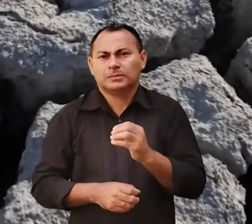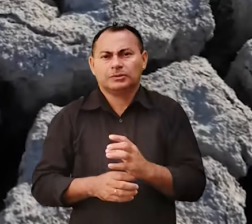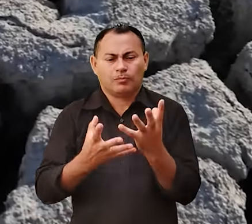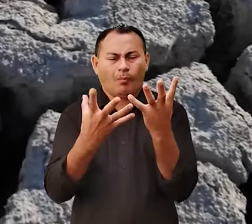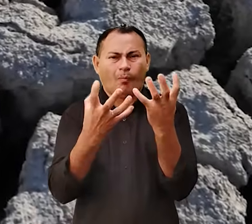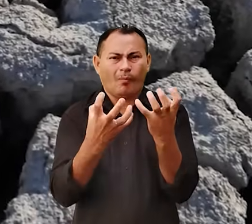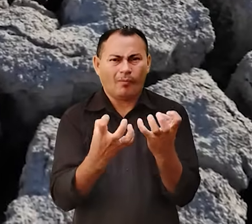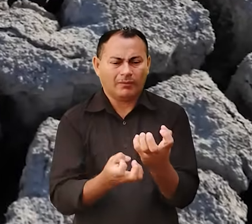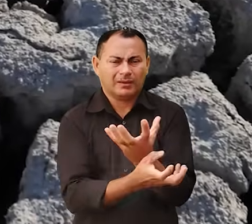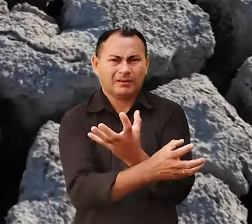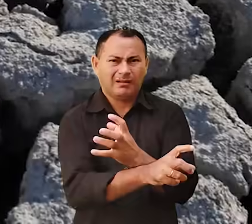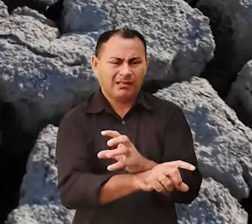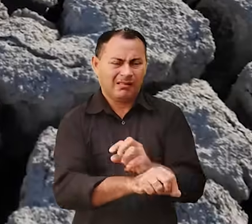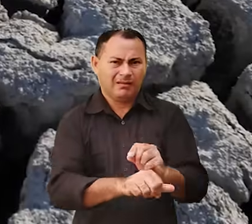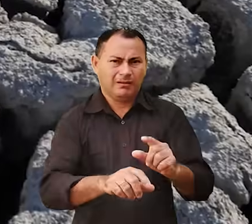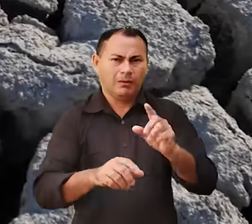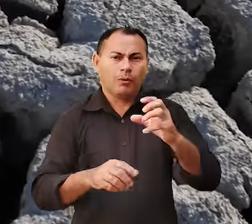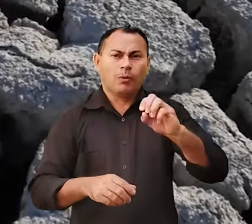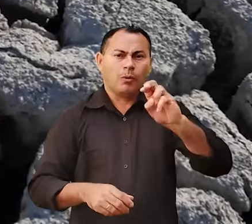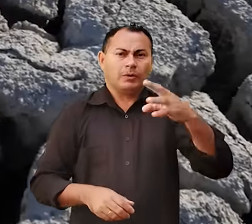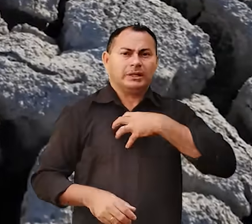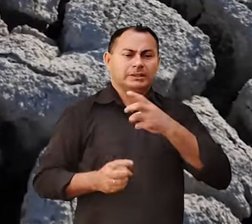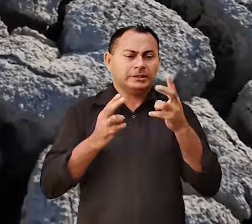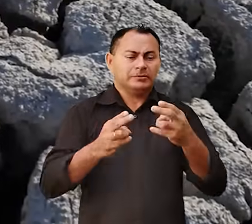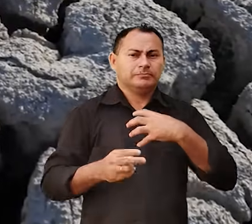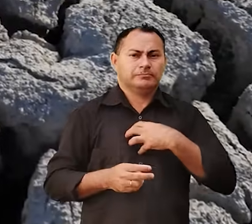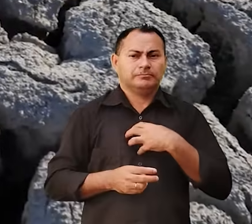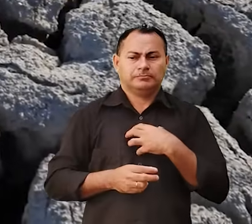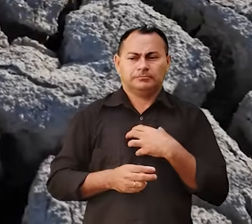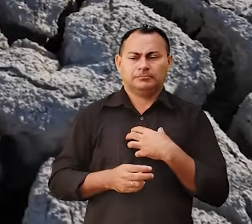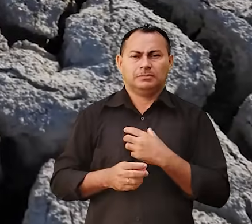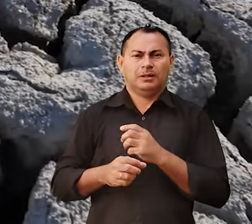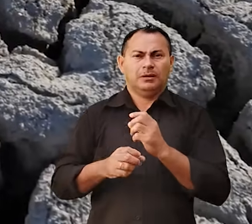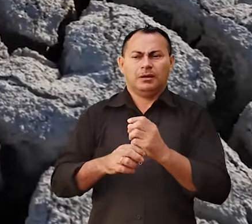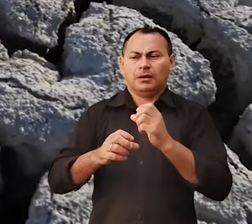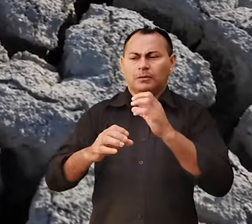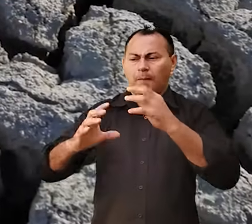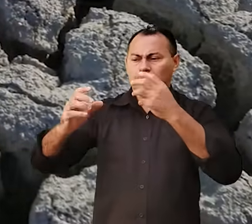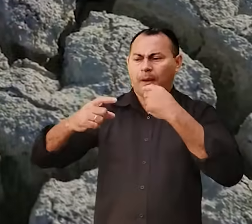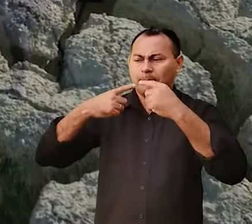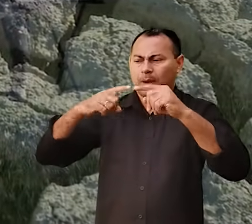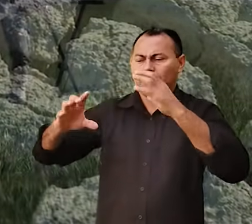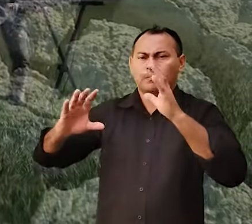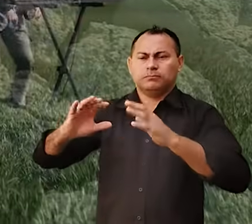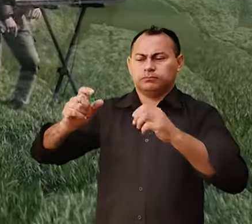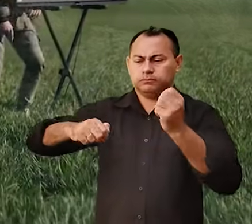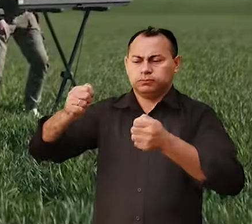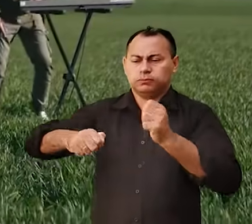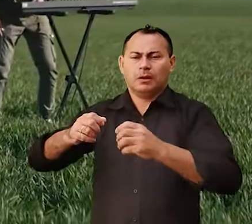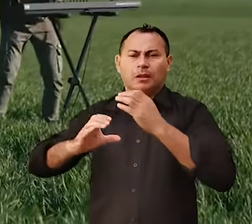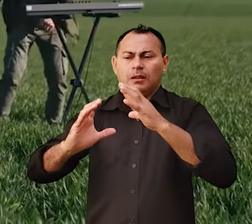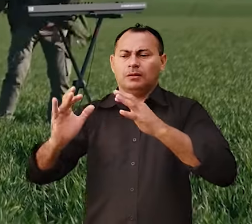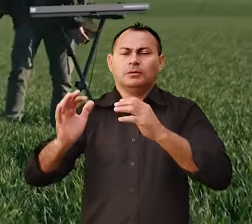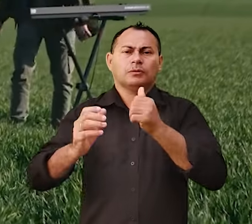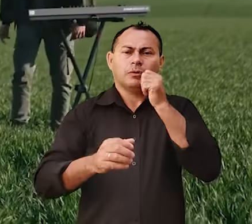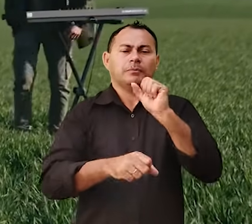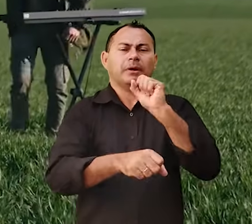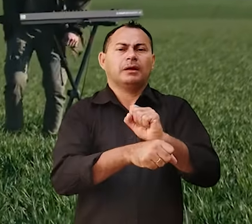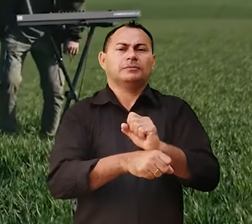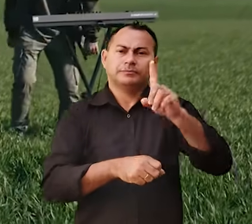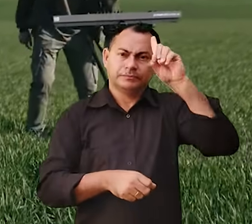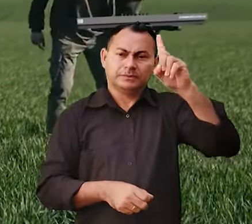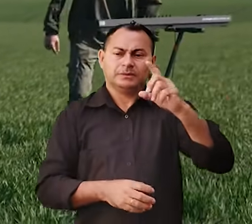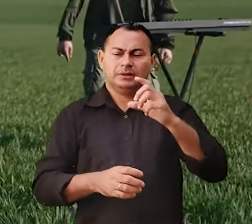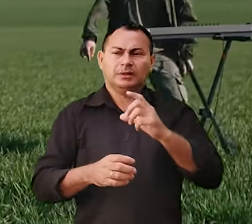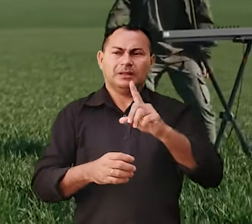experiência de uma seca? Ou já se sentiu como se a banda tivesse parado de tocar e você não consegue mais marchar?